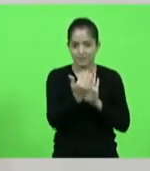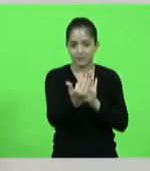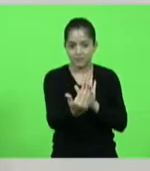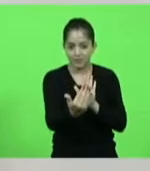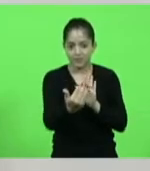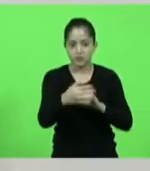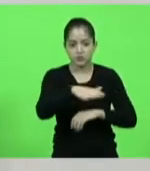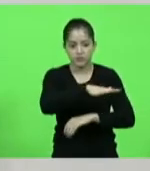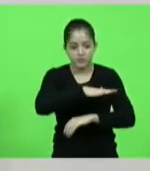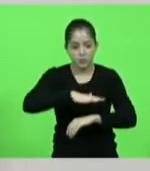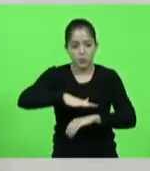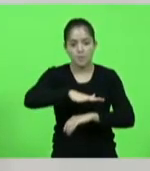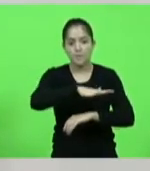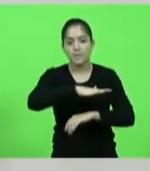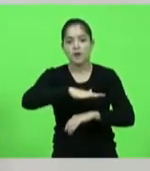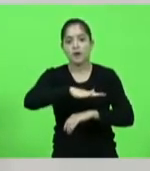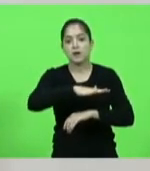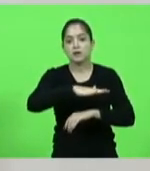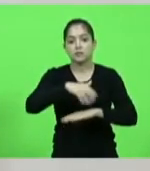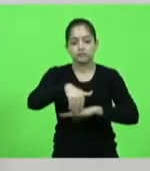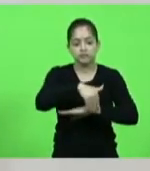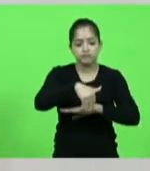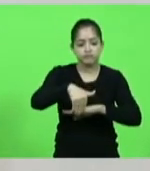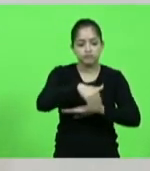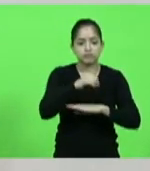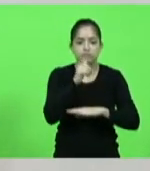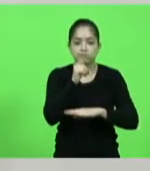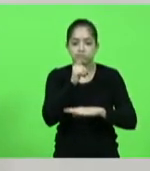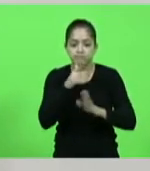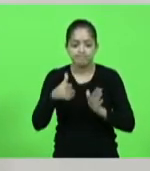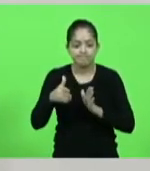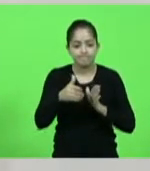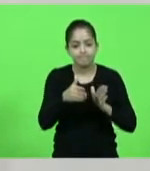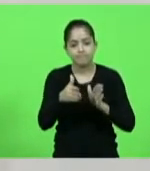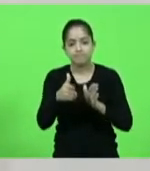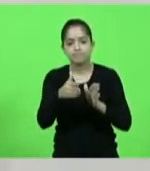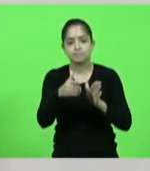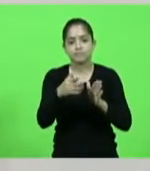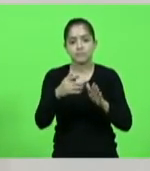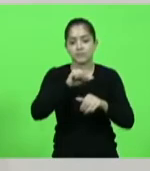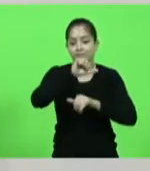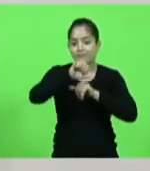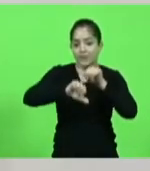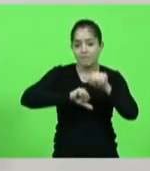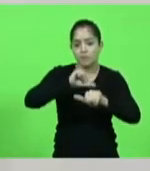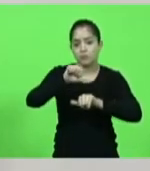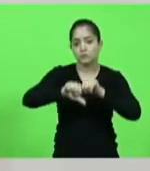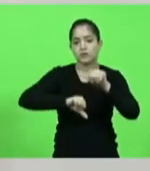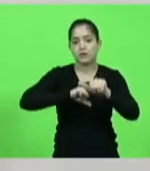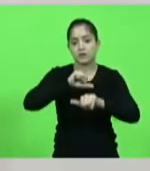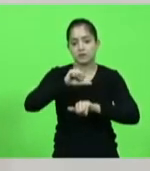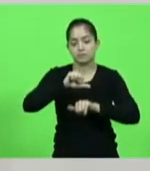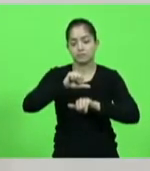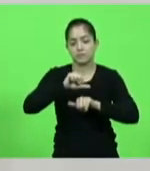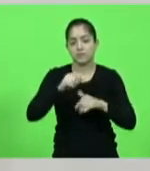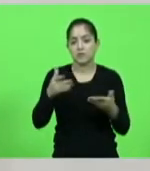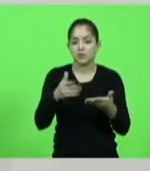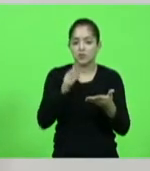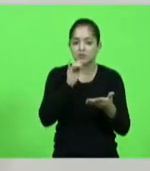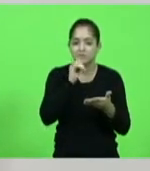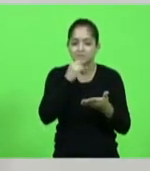que vai acompanhar ali todas as margens do Rio Cachoeira. Isso vai ser uma mudança drástica para o centro de Joinville, que hoje está muito